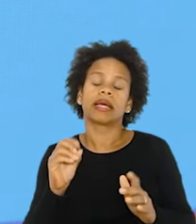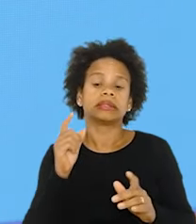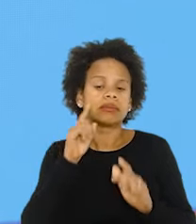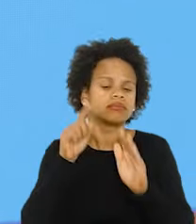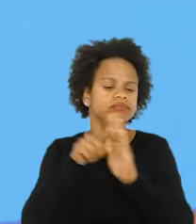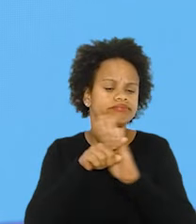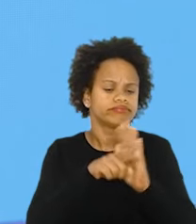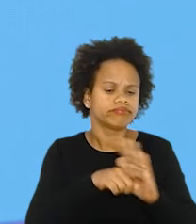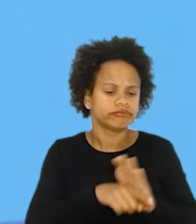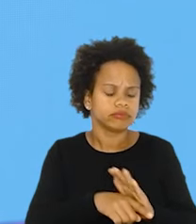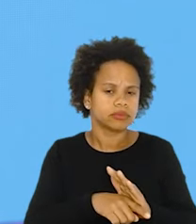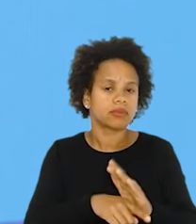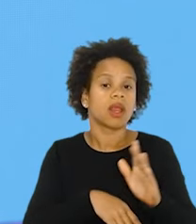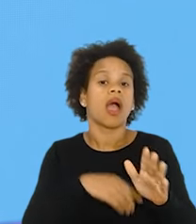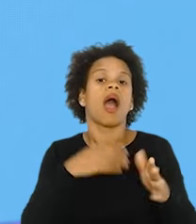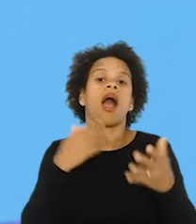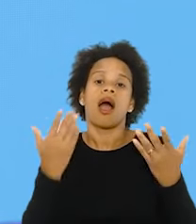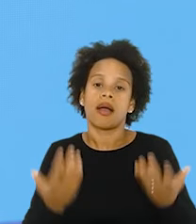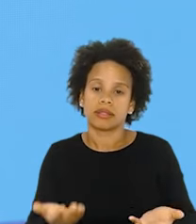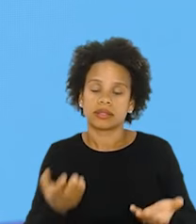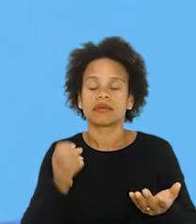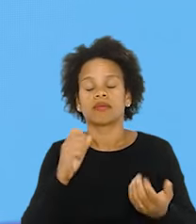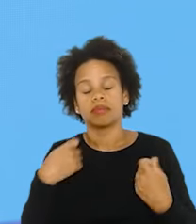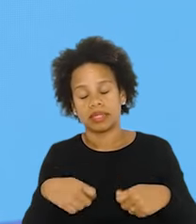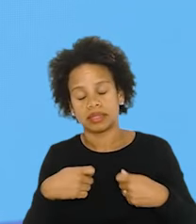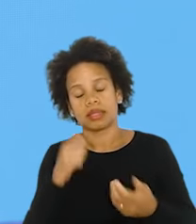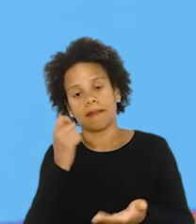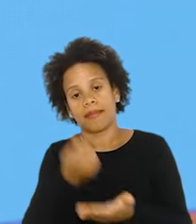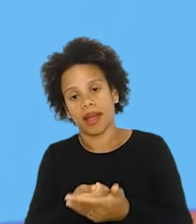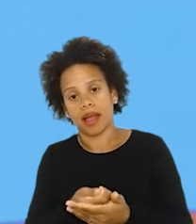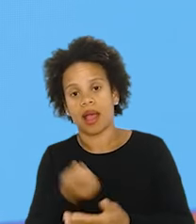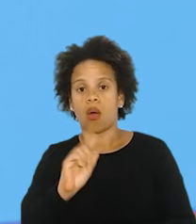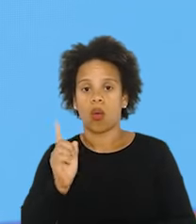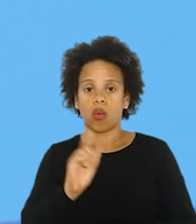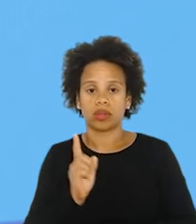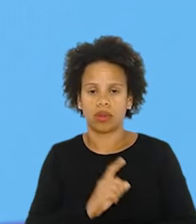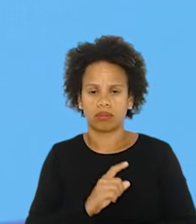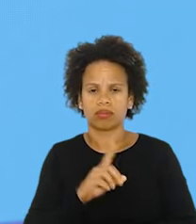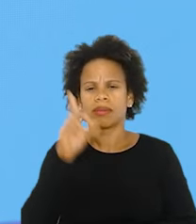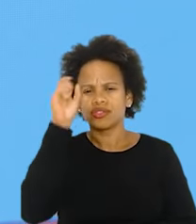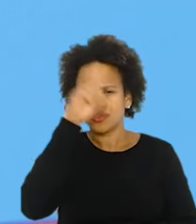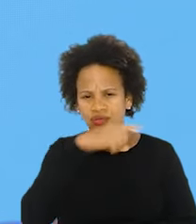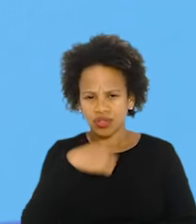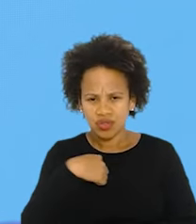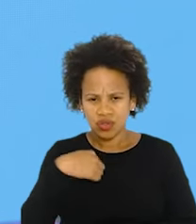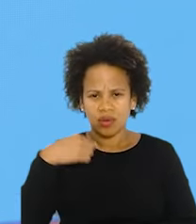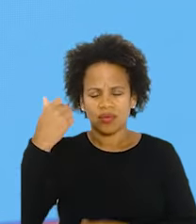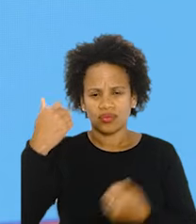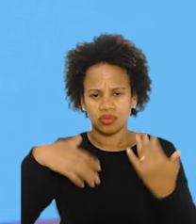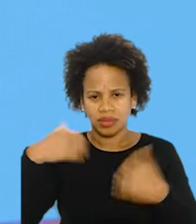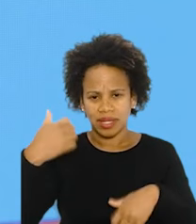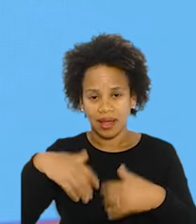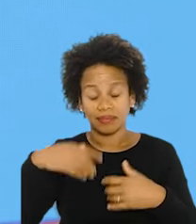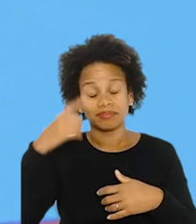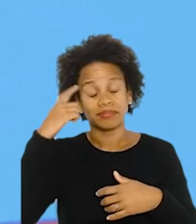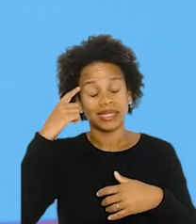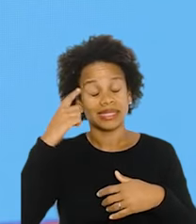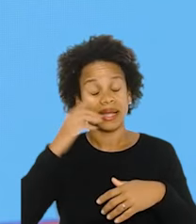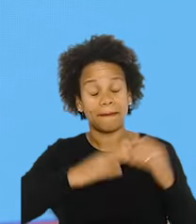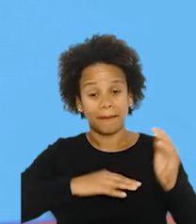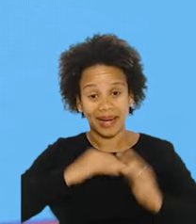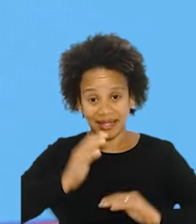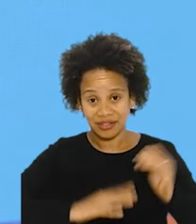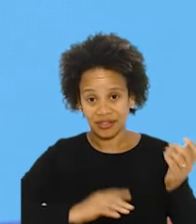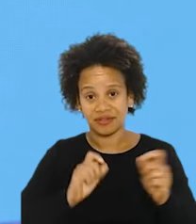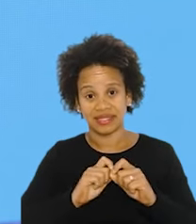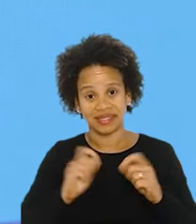apuração Aí sim fica caracterizado se ele vai ter que pagar ou não mas ficou difícil entender o que eu falei você imagina fazer isso na prática então